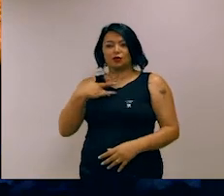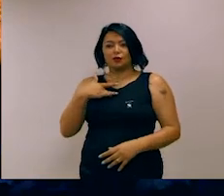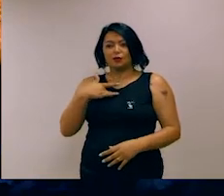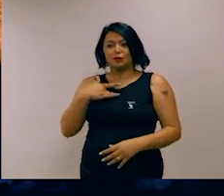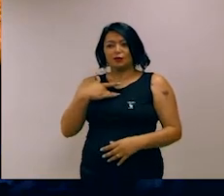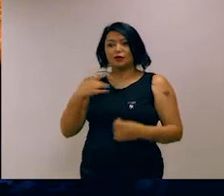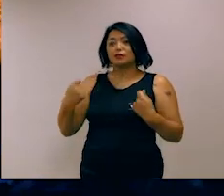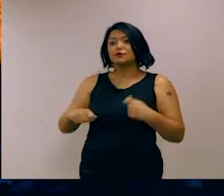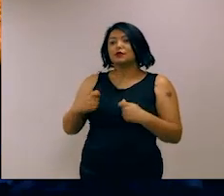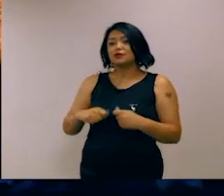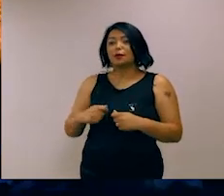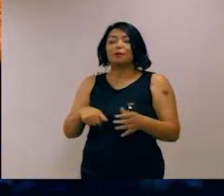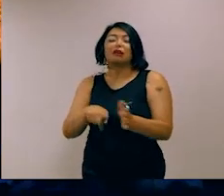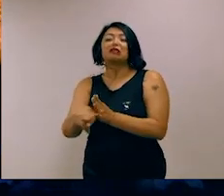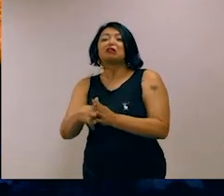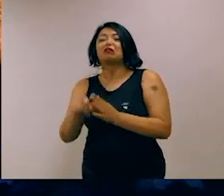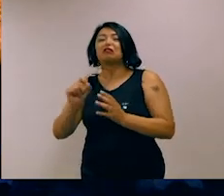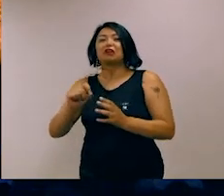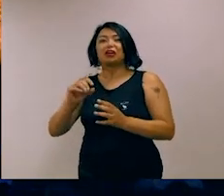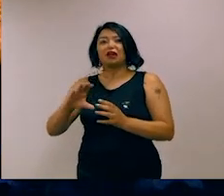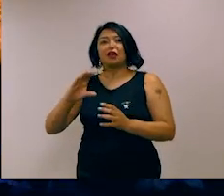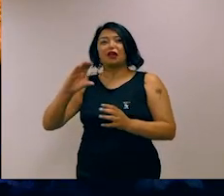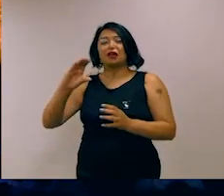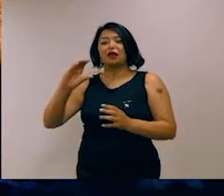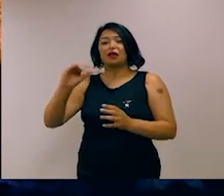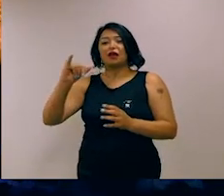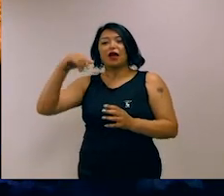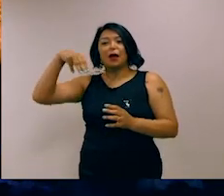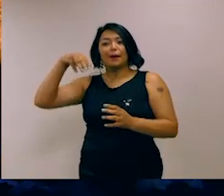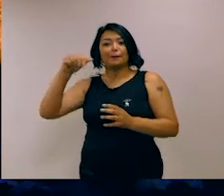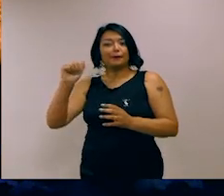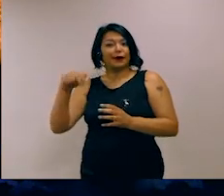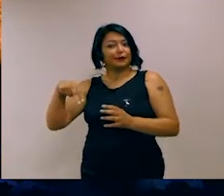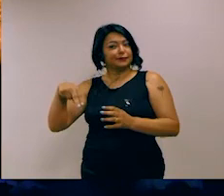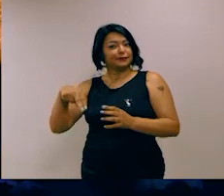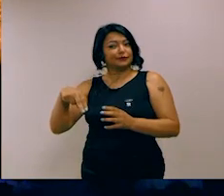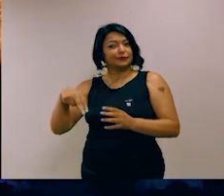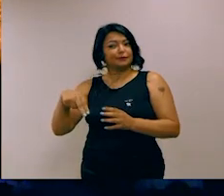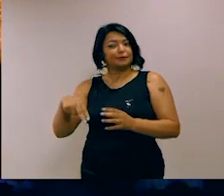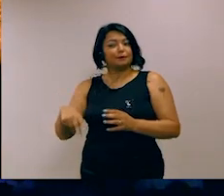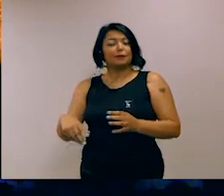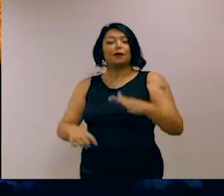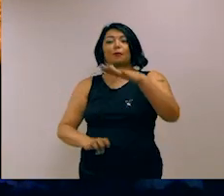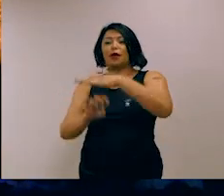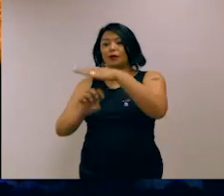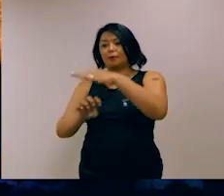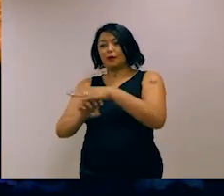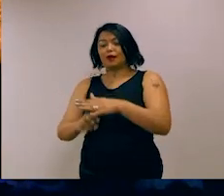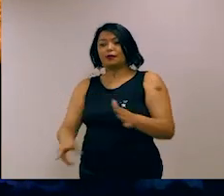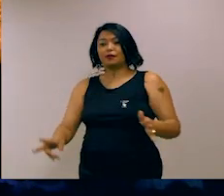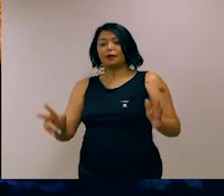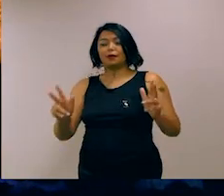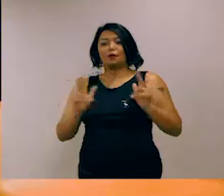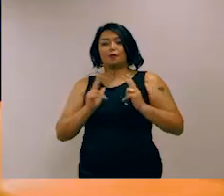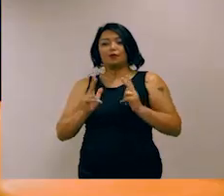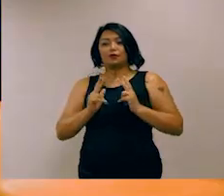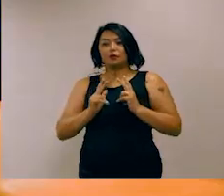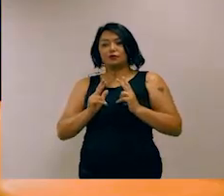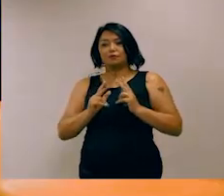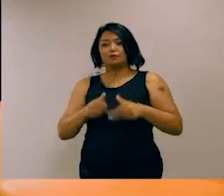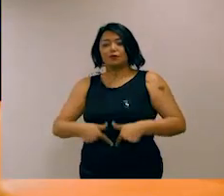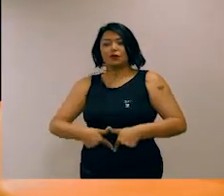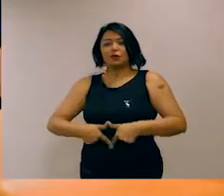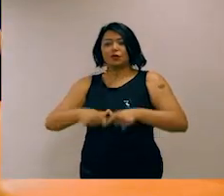Vocês devem estar se perguntando o que é a Kaiman. A Kaiman é uma empresa privada de Israel,